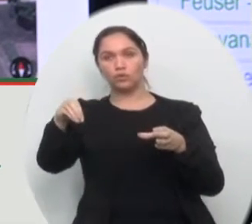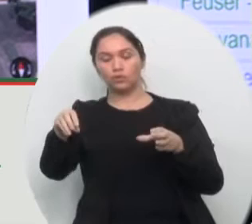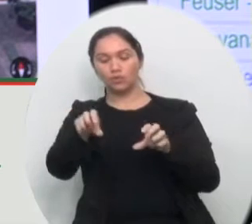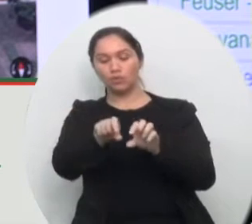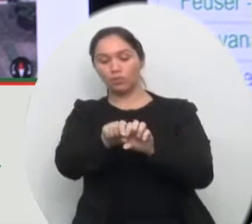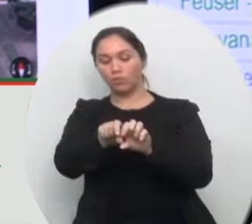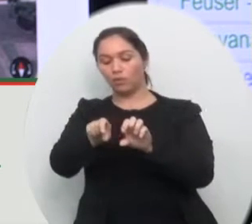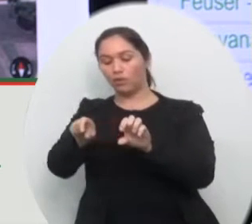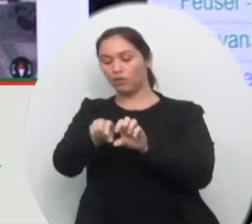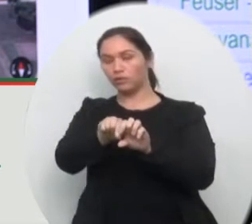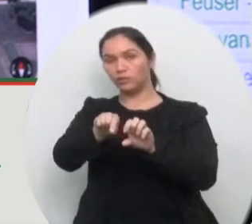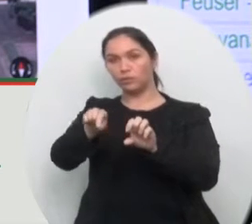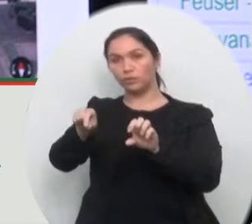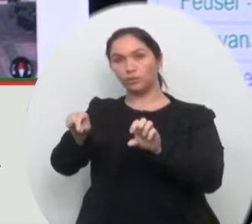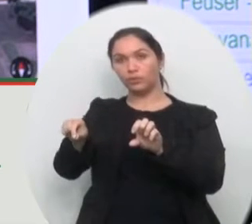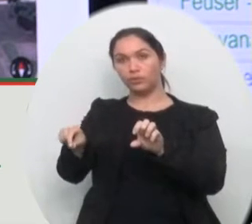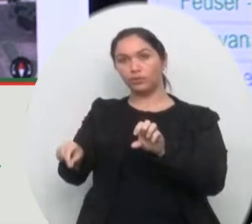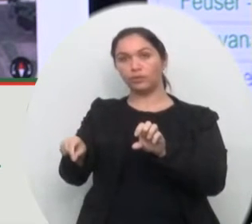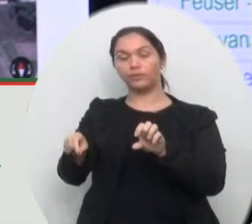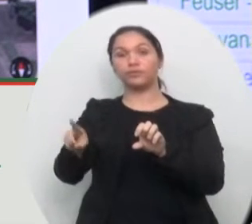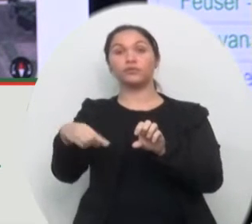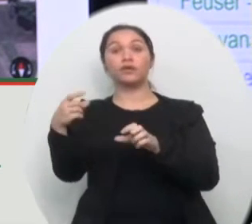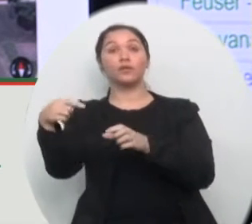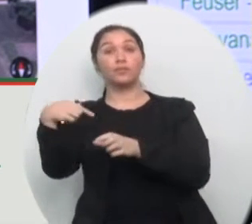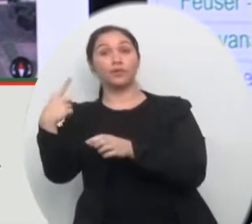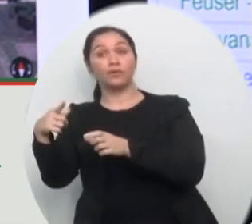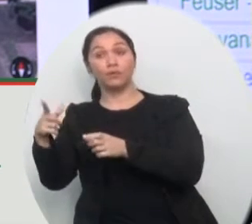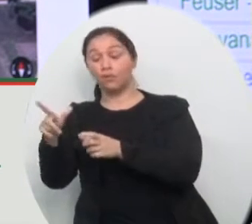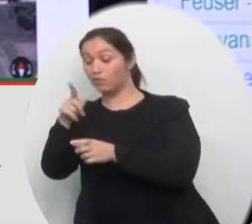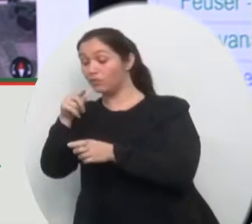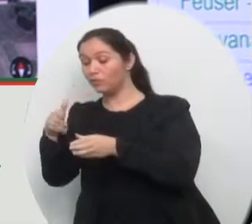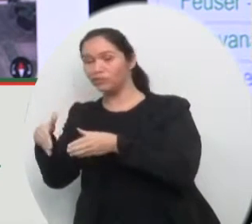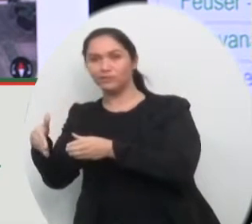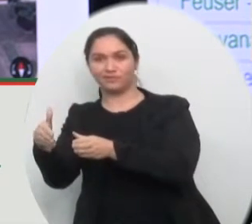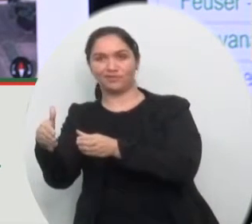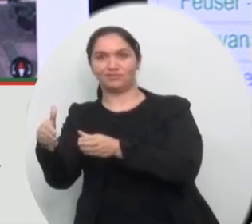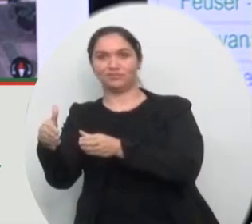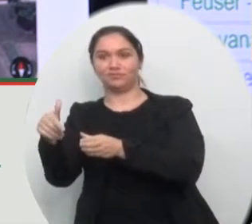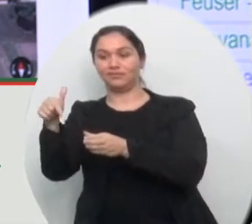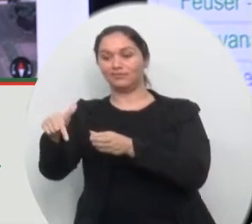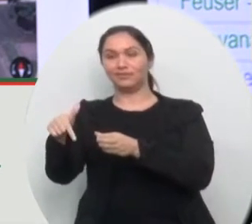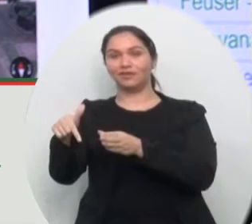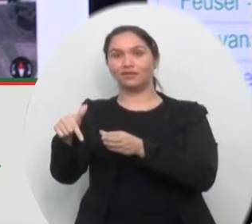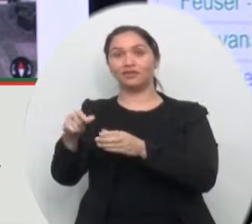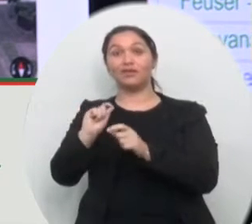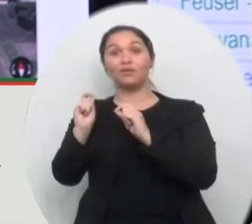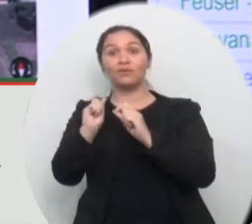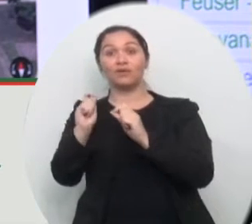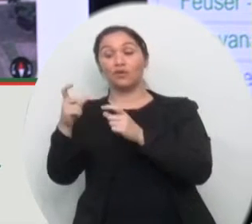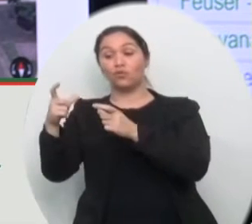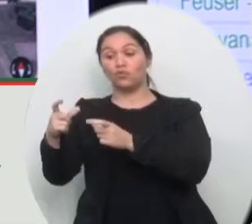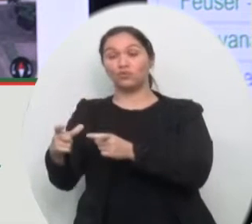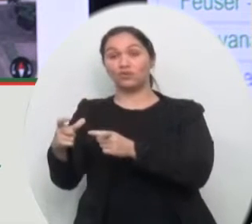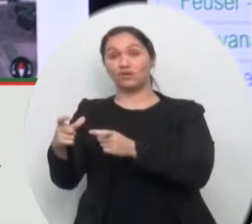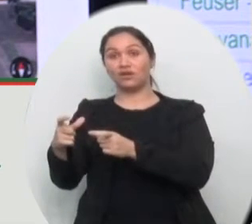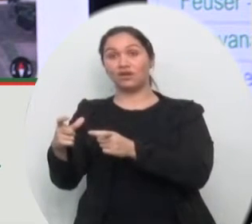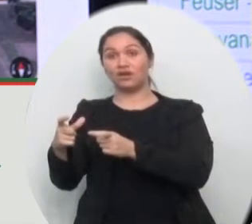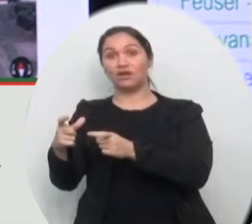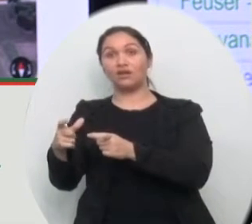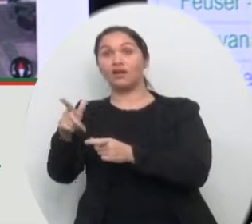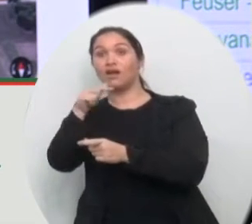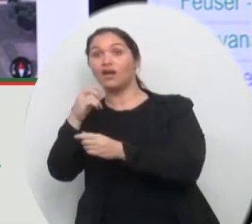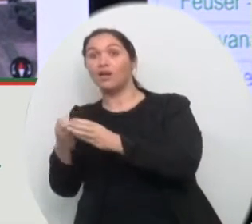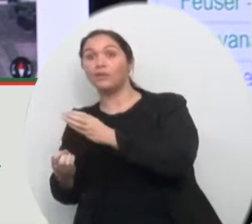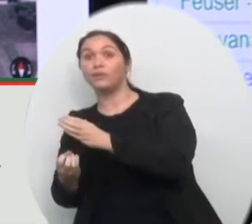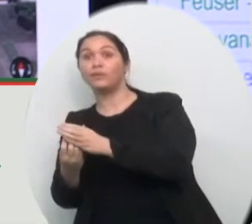córrego, onde tem nascentes de água, né? Onde tem vertentes, tem um açude. Então ela passava por aqui e seguia por esse